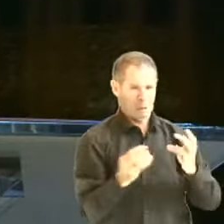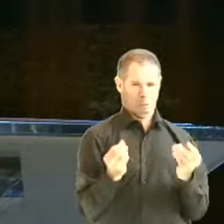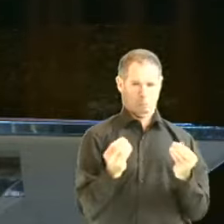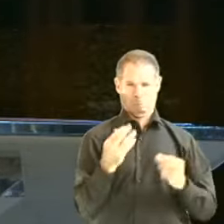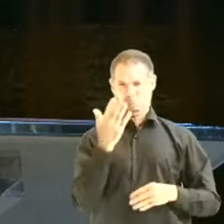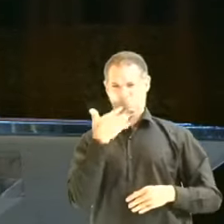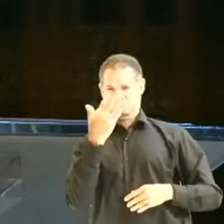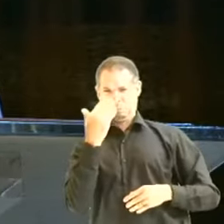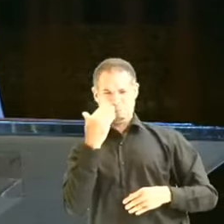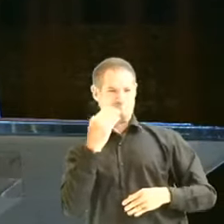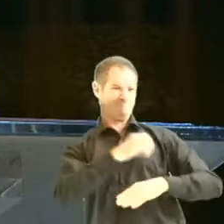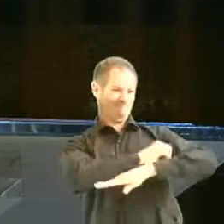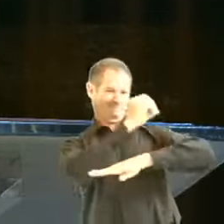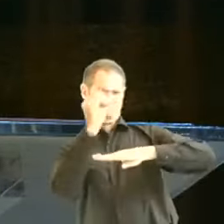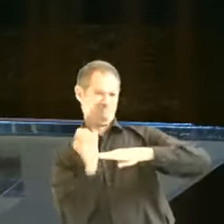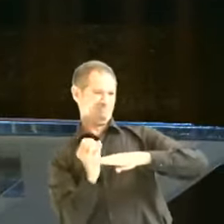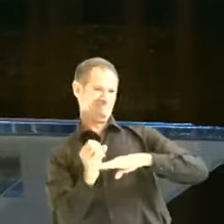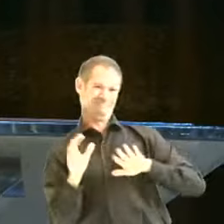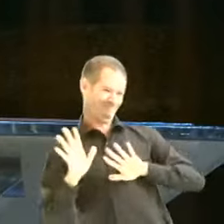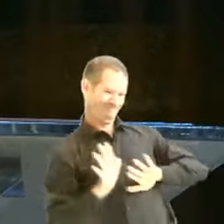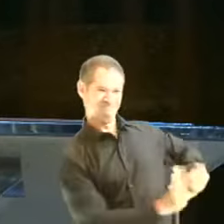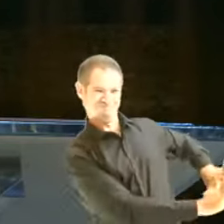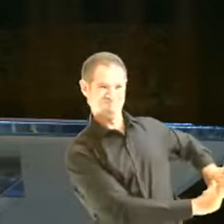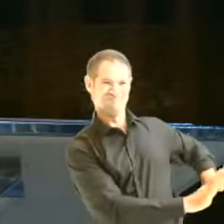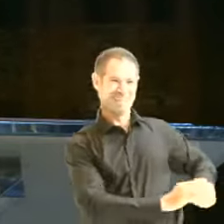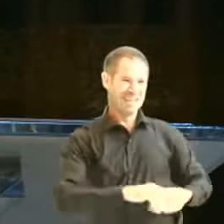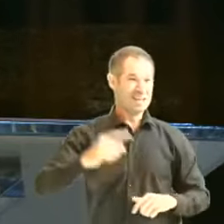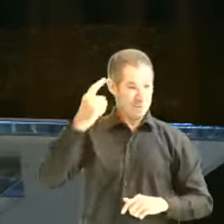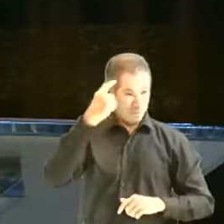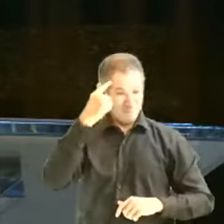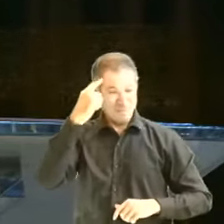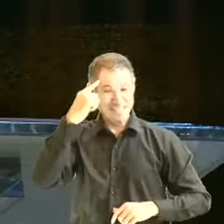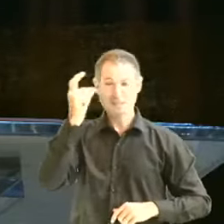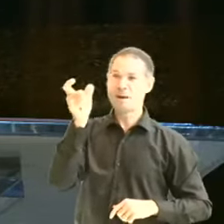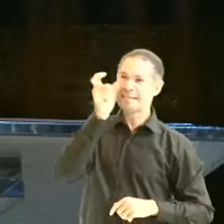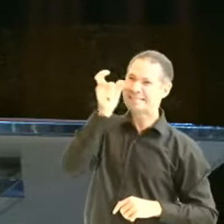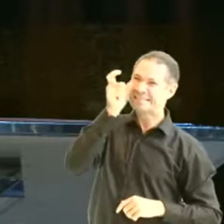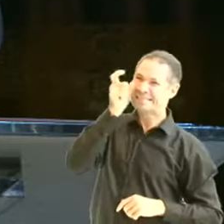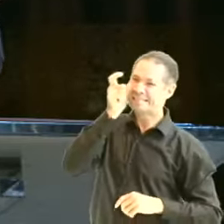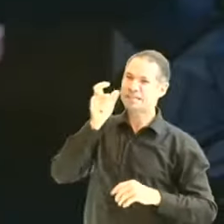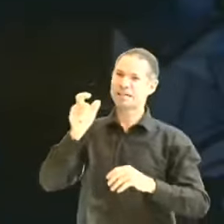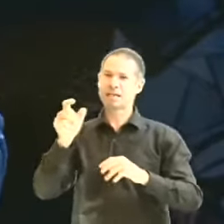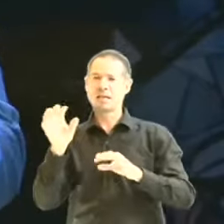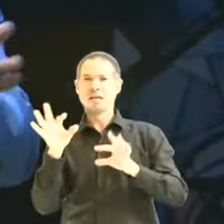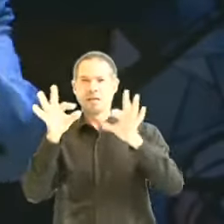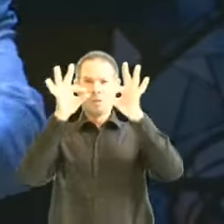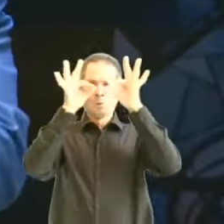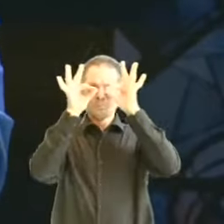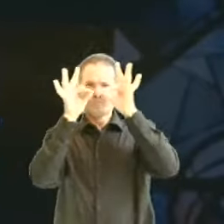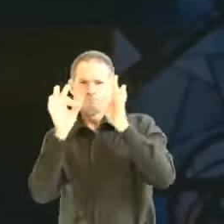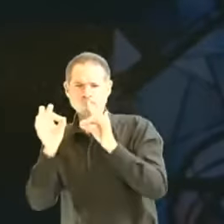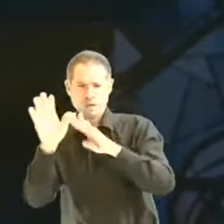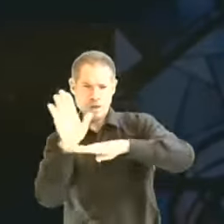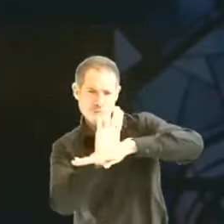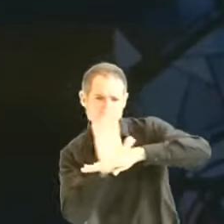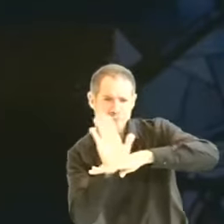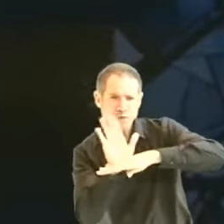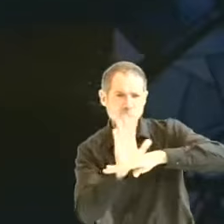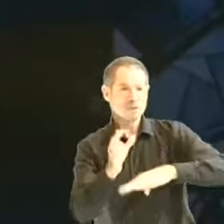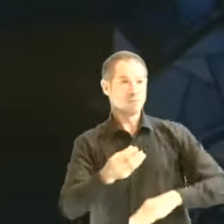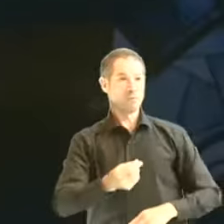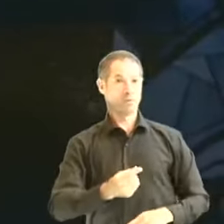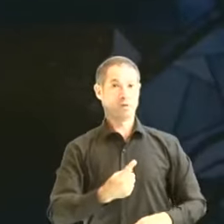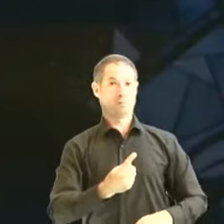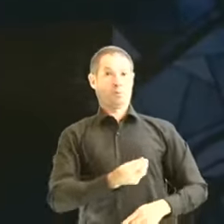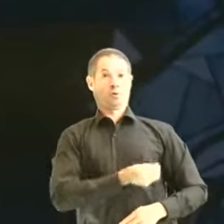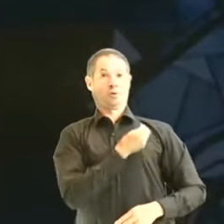outro. Eu fico pensando, às vezes eu assisto lá aquelas séries de sobrevivência, eu gosto desse negócio, eu não gosto de estar